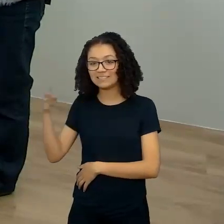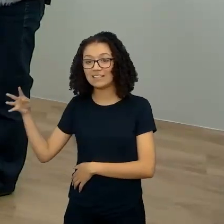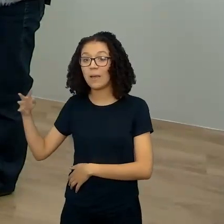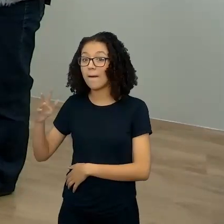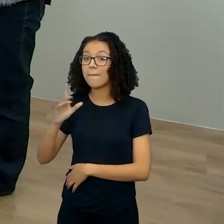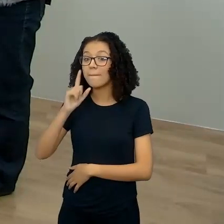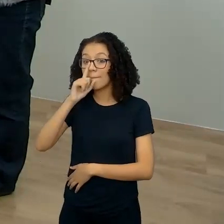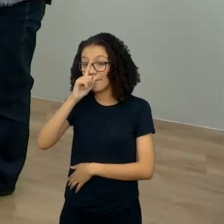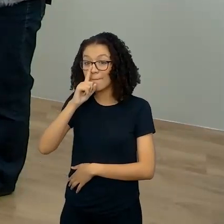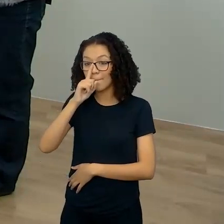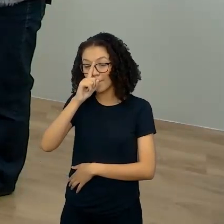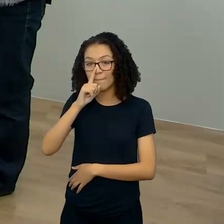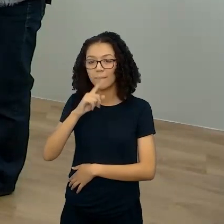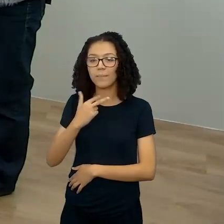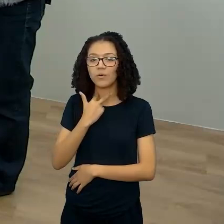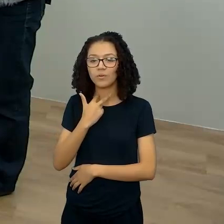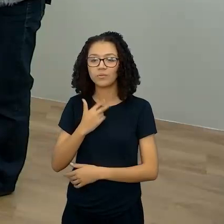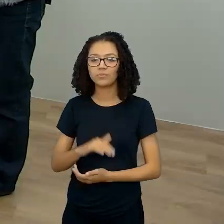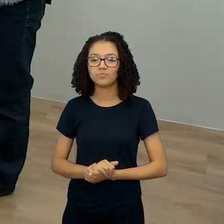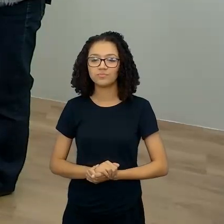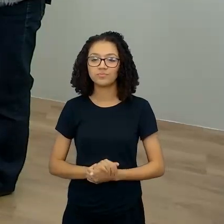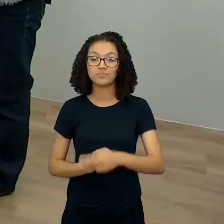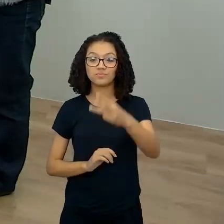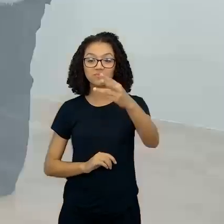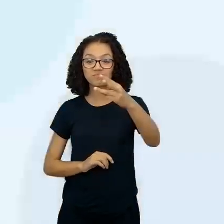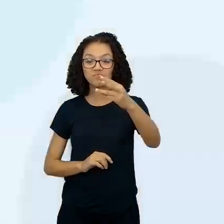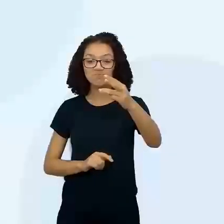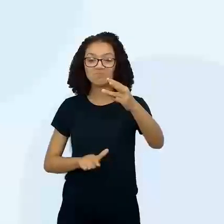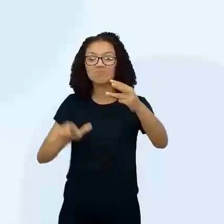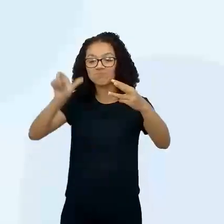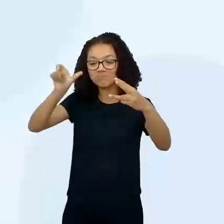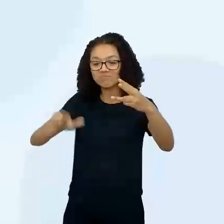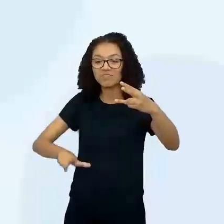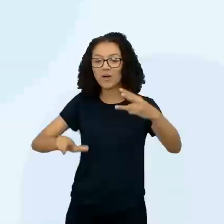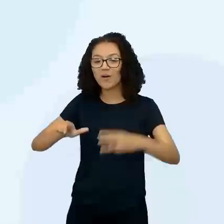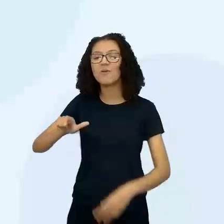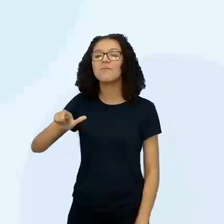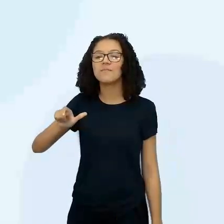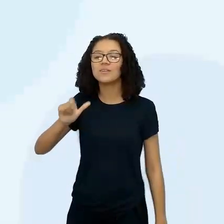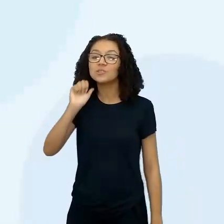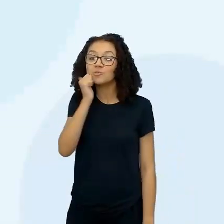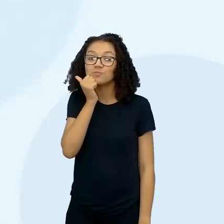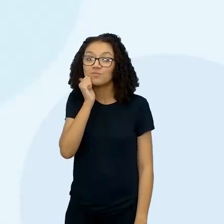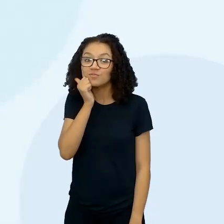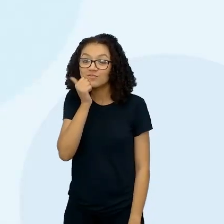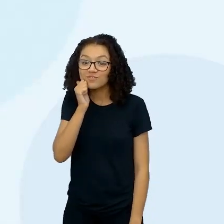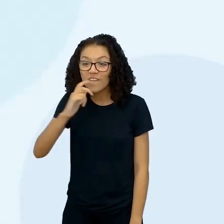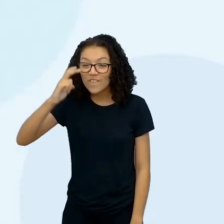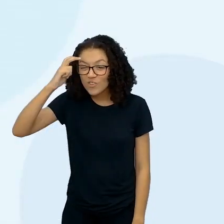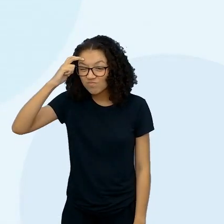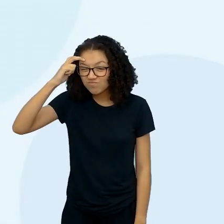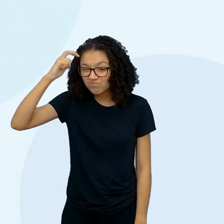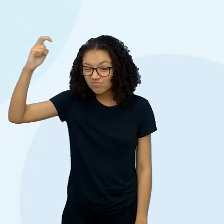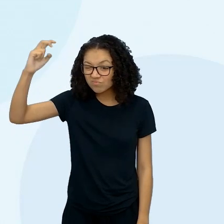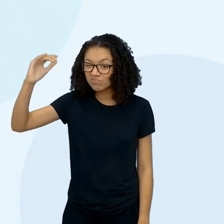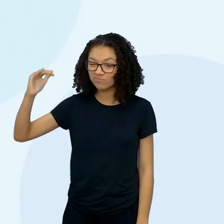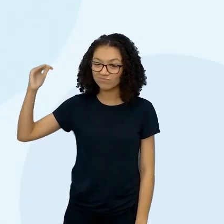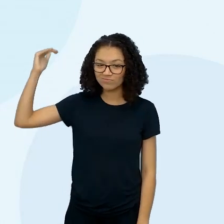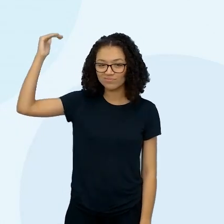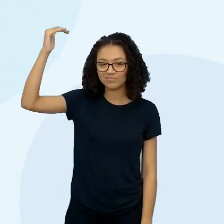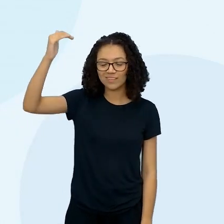nós temos uma terceira mulher aqui que vocês Sim. trouxeram também. Joana Dobenheiner. Isso. Ela nasceu